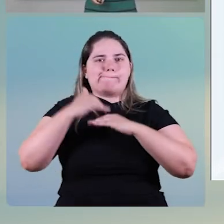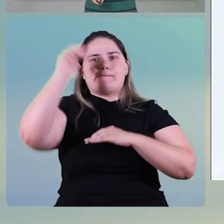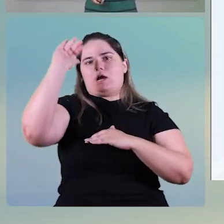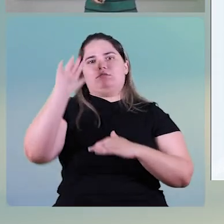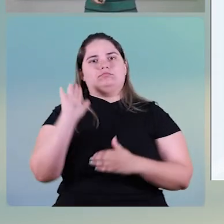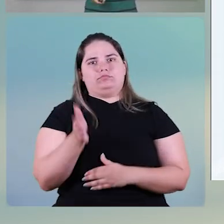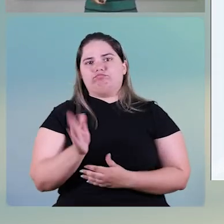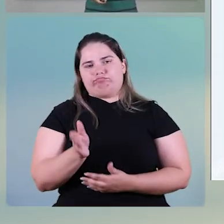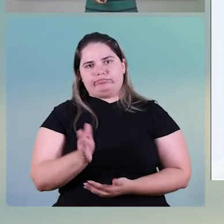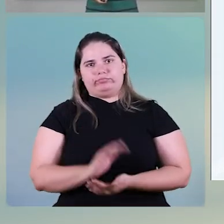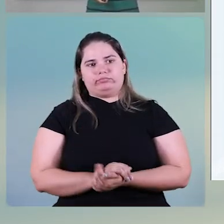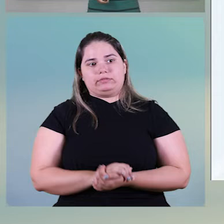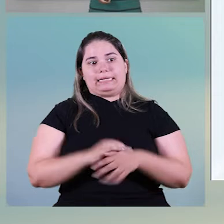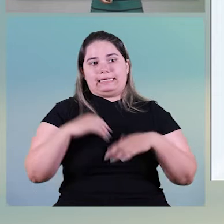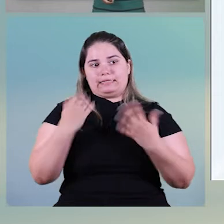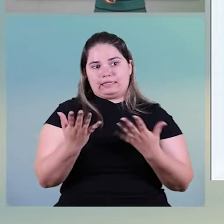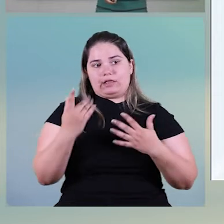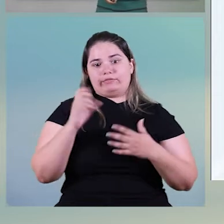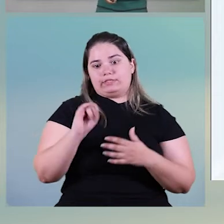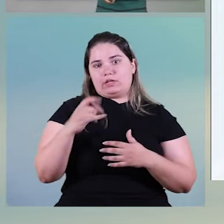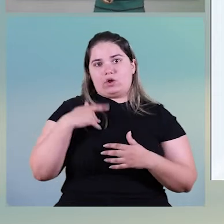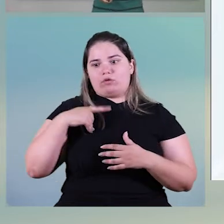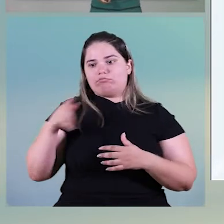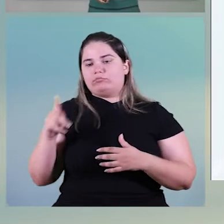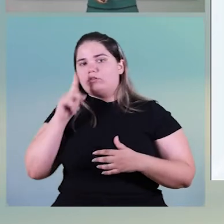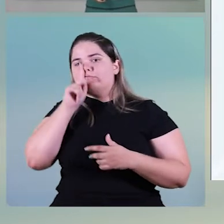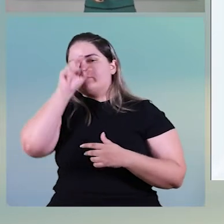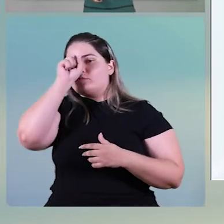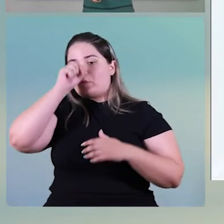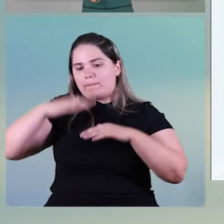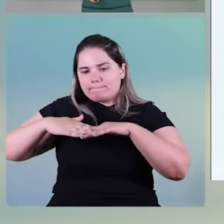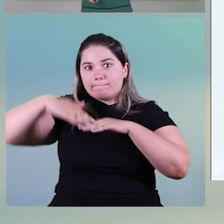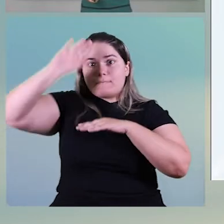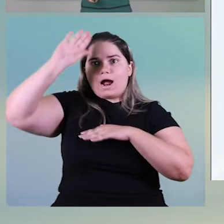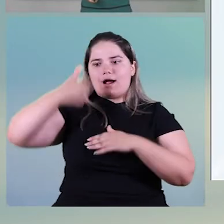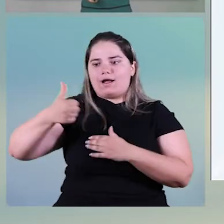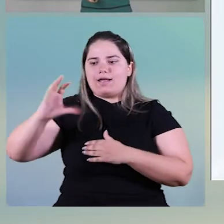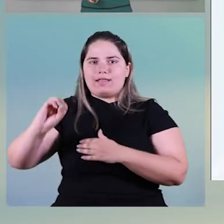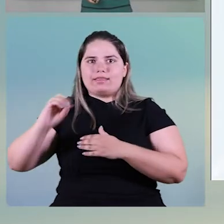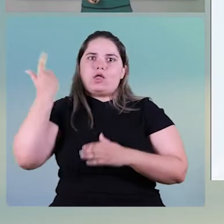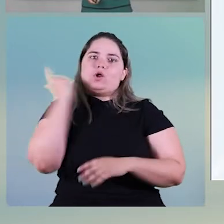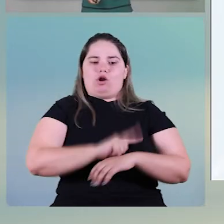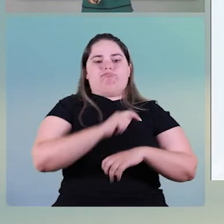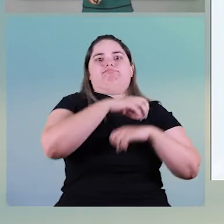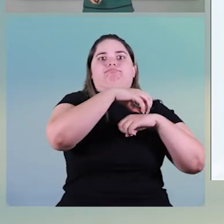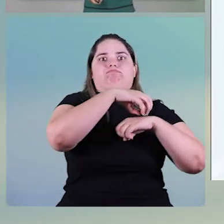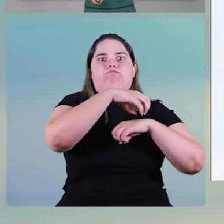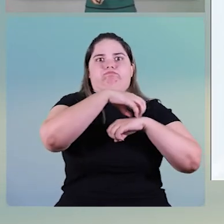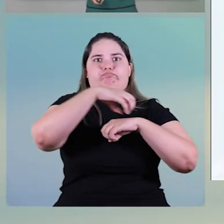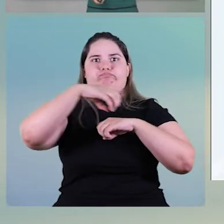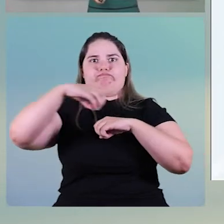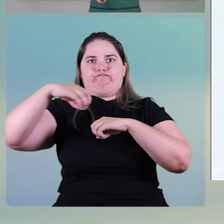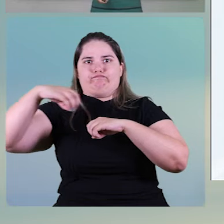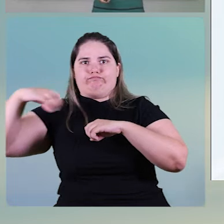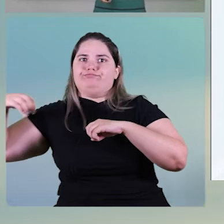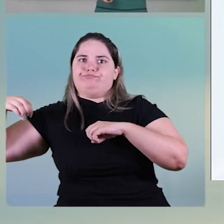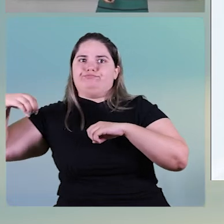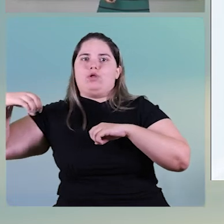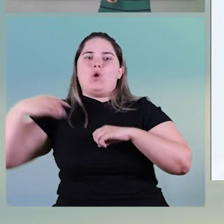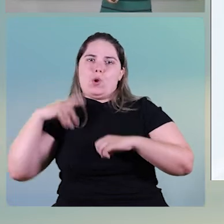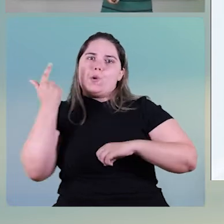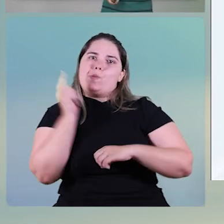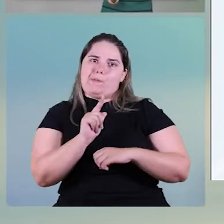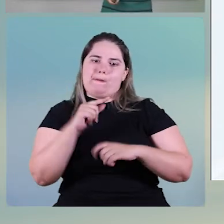maior do que 10 newtons, a caixa entra em movimento e na hora que a caixa entra em movimento, a força de